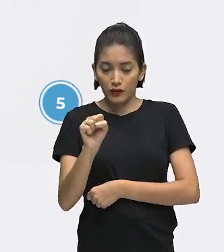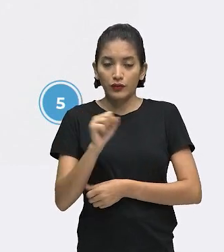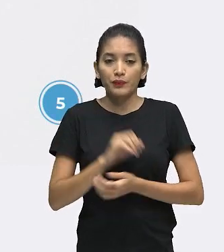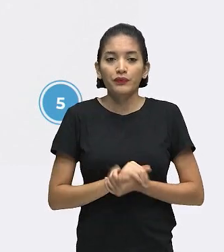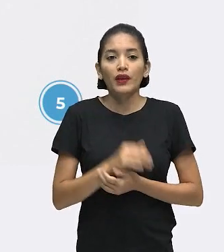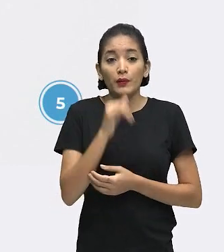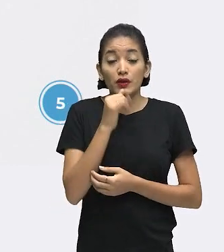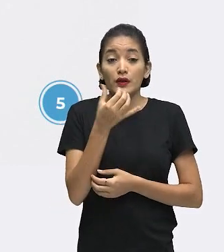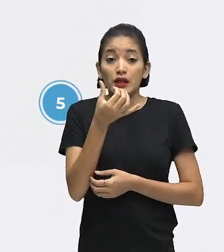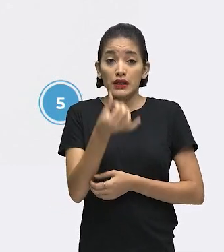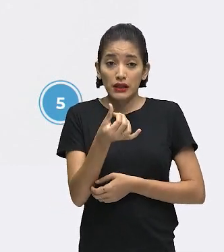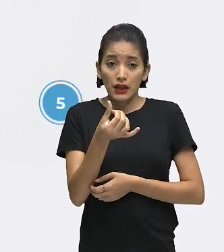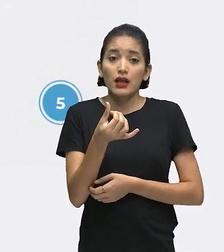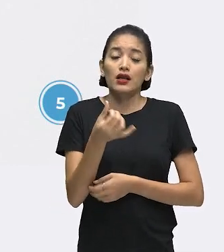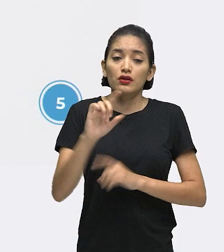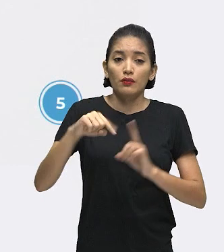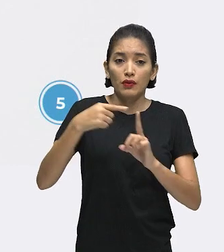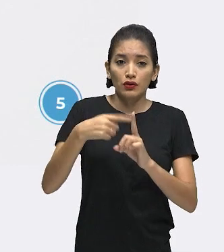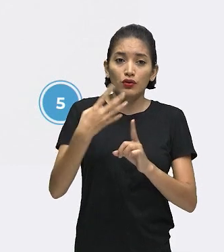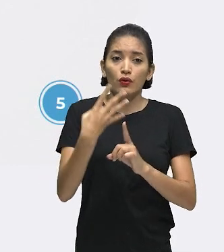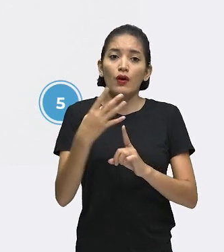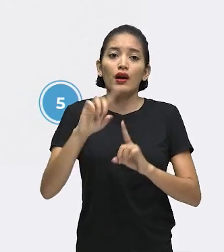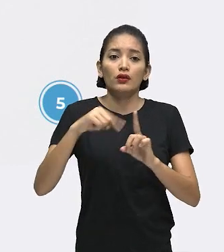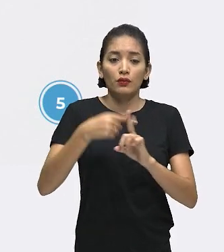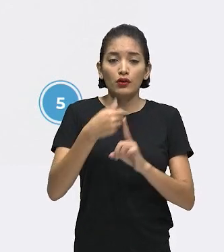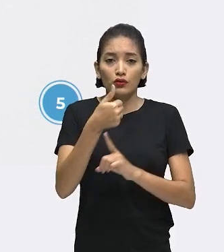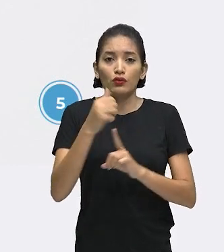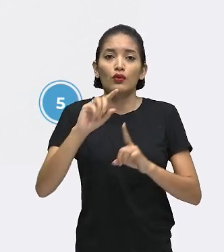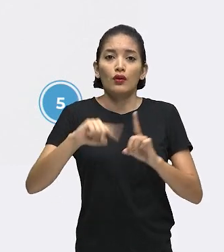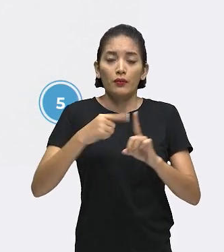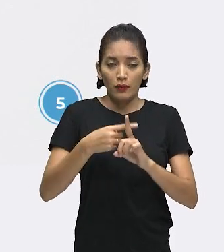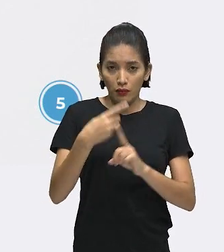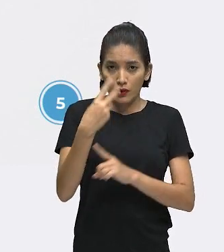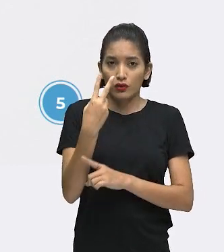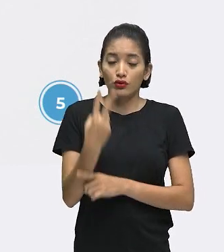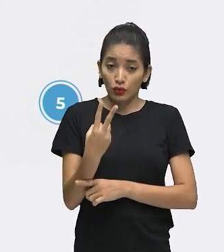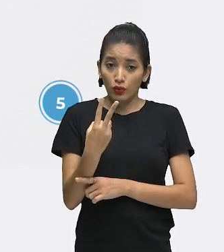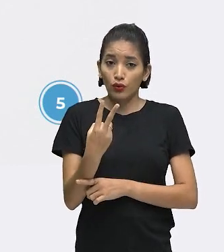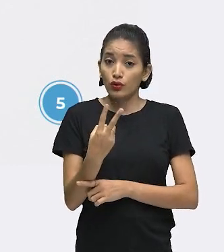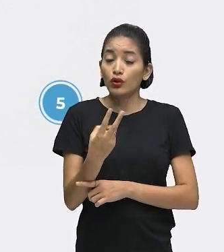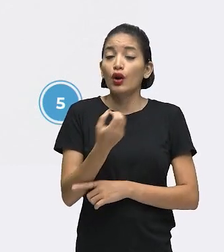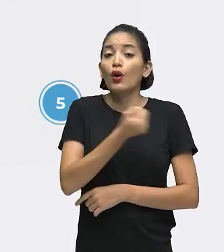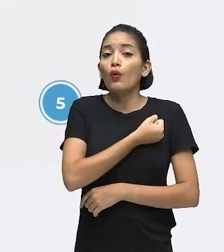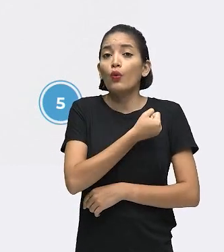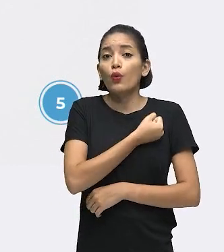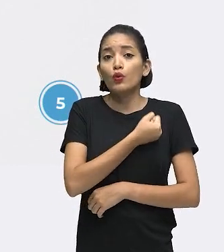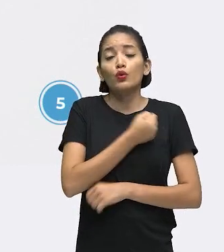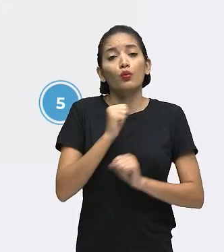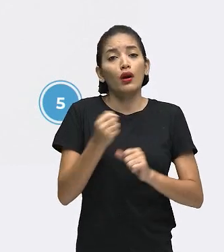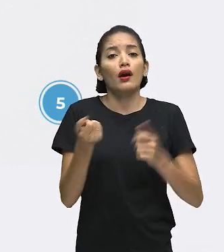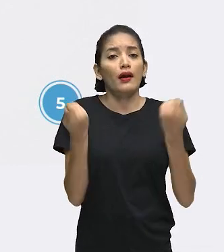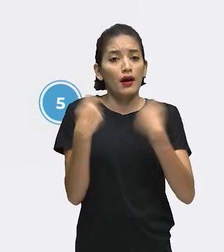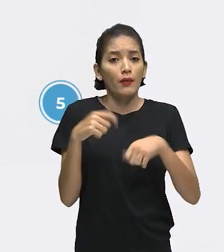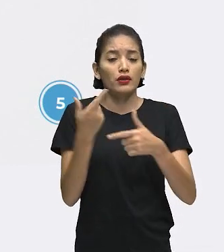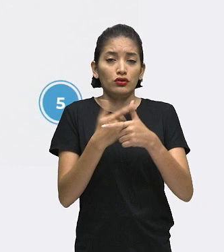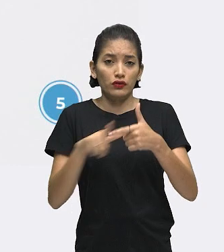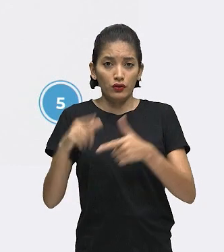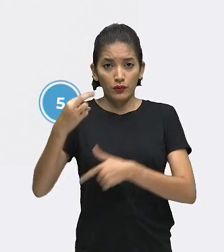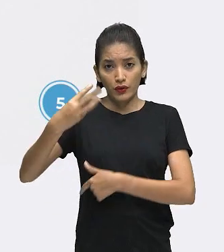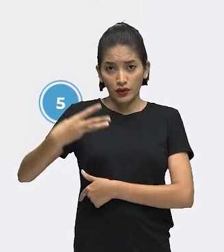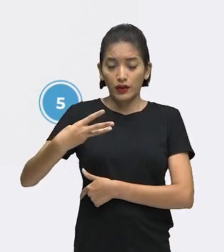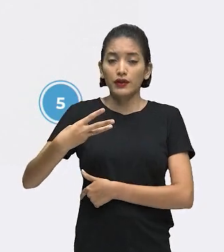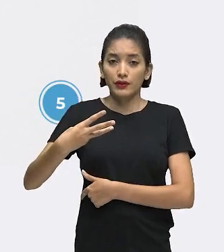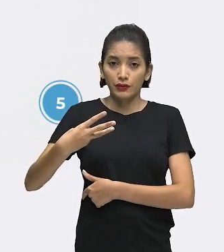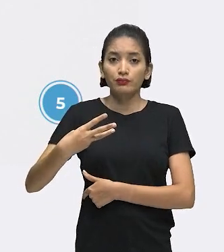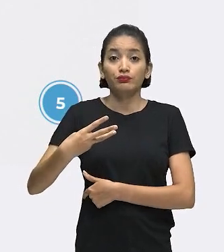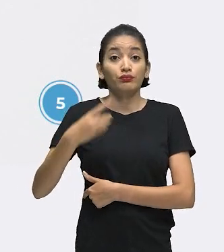6 mais 4 mais 5 mais 1 mais 2, vai dar um número que é divisível por 3. E vejam que